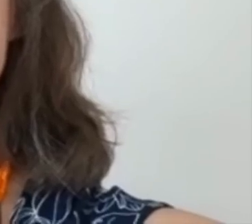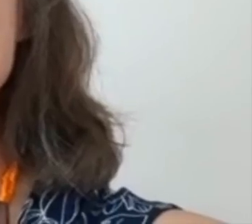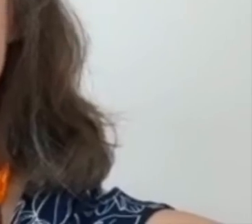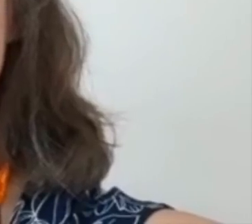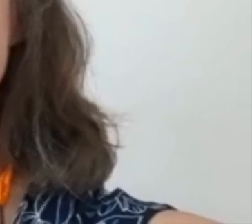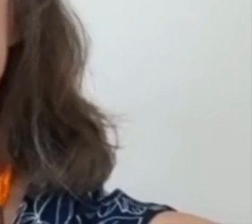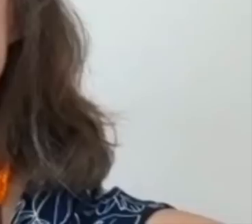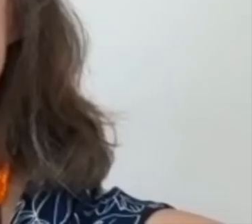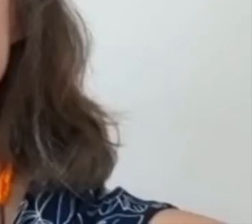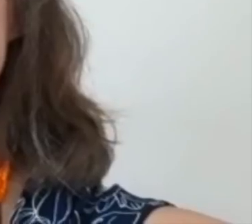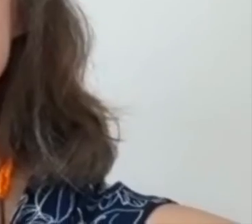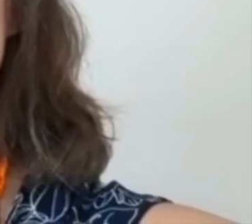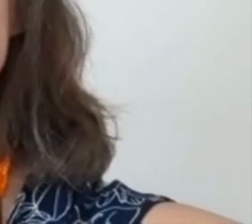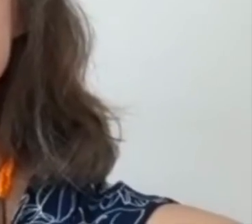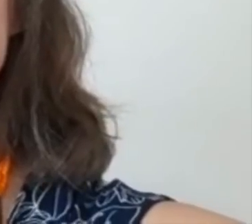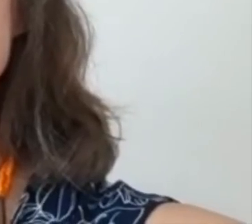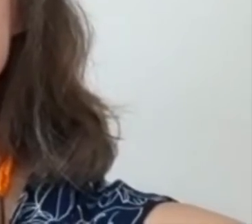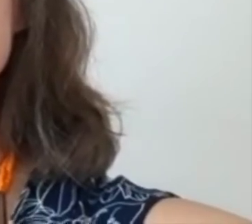Reinvenção.